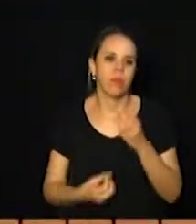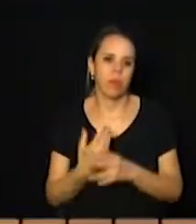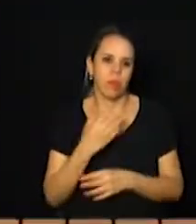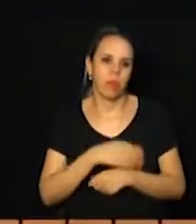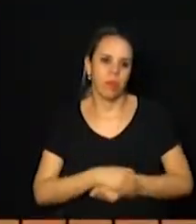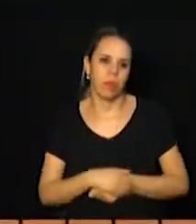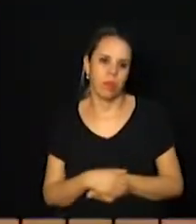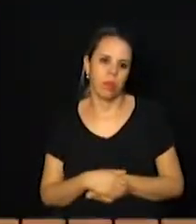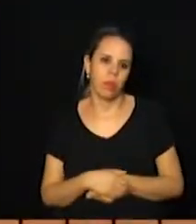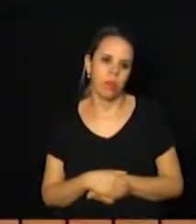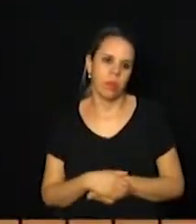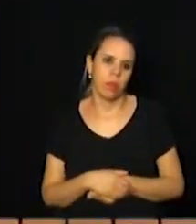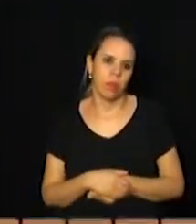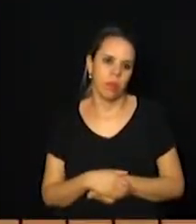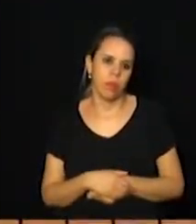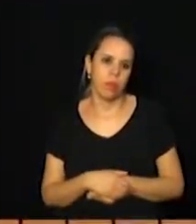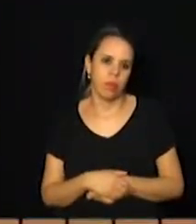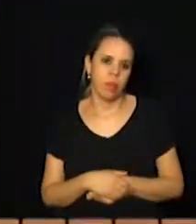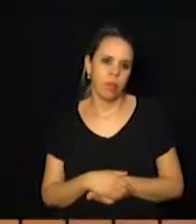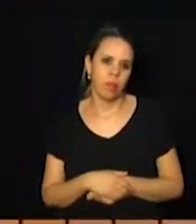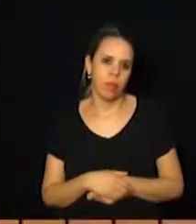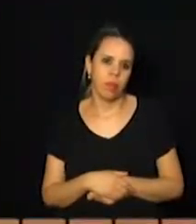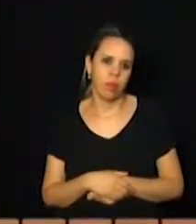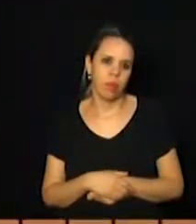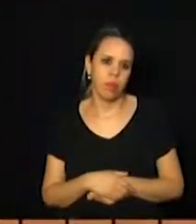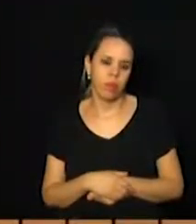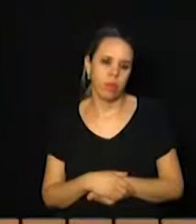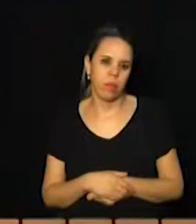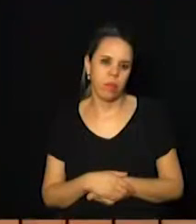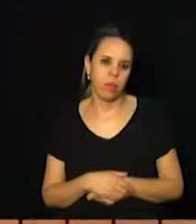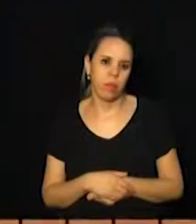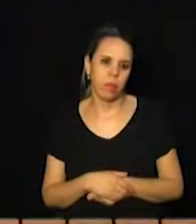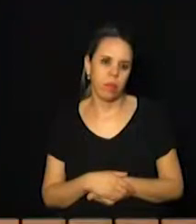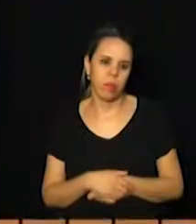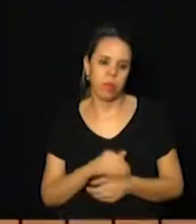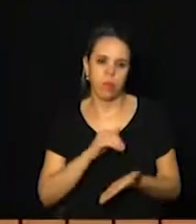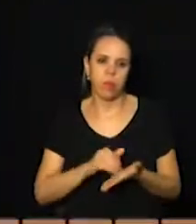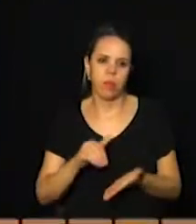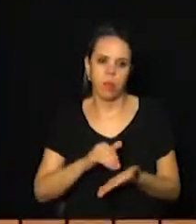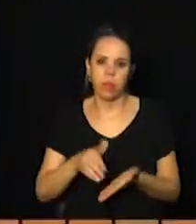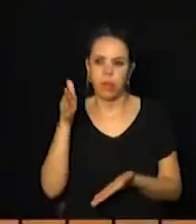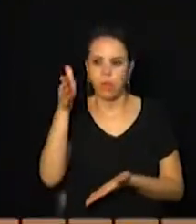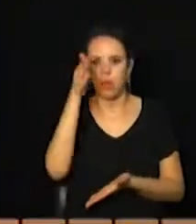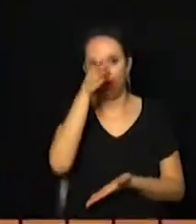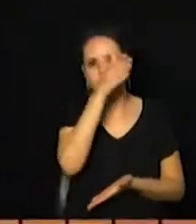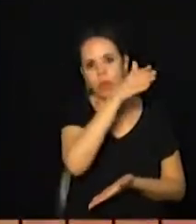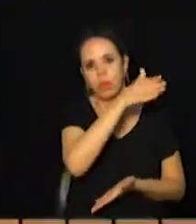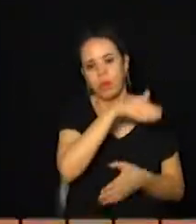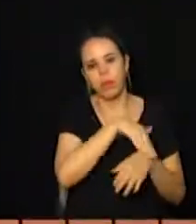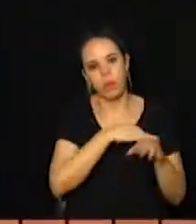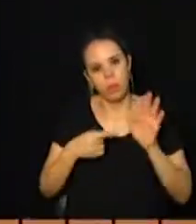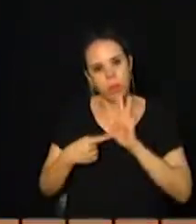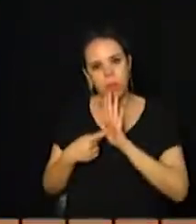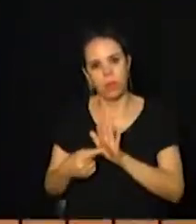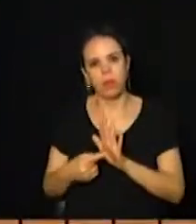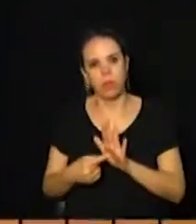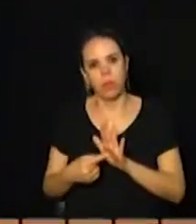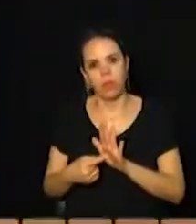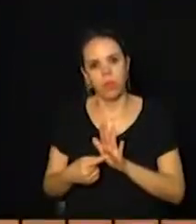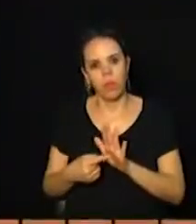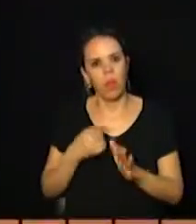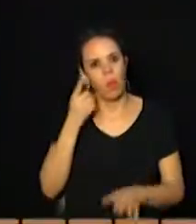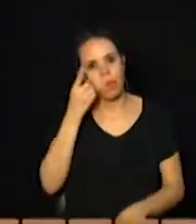acontecer certo nós vamos que gabinete em gabinete certo mostrar para o